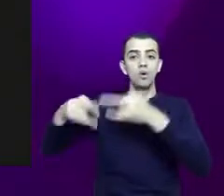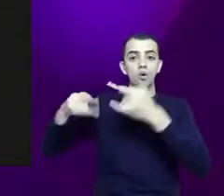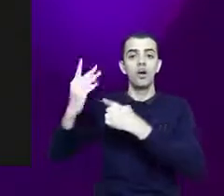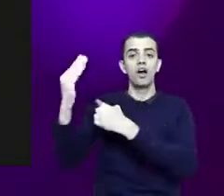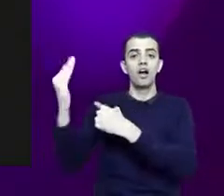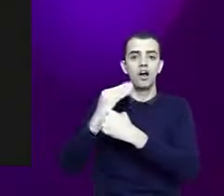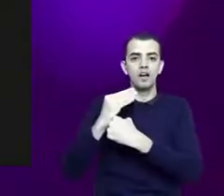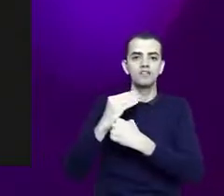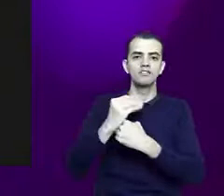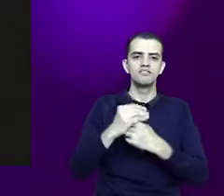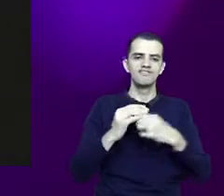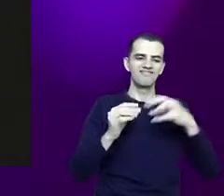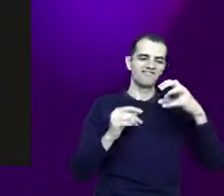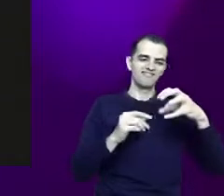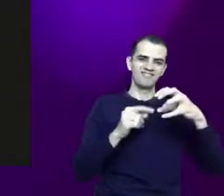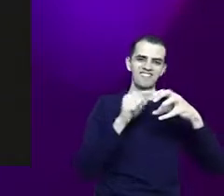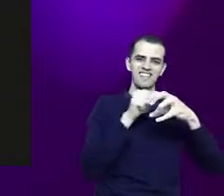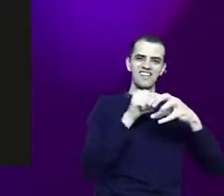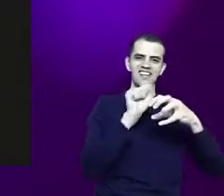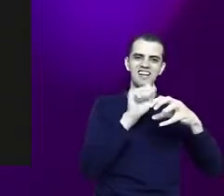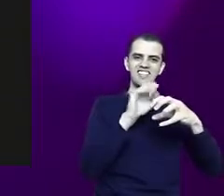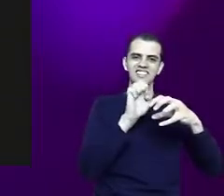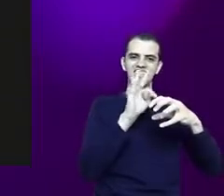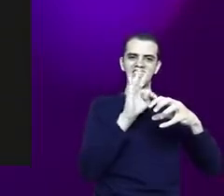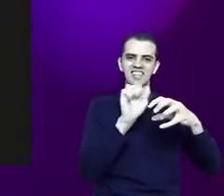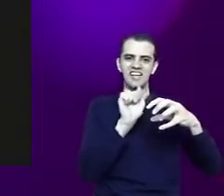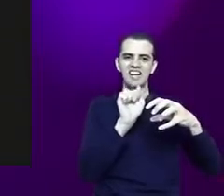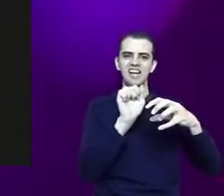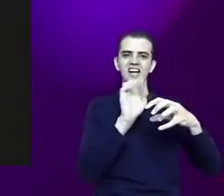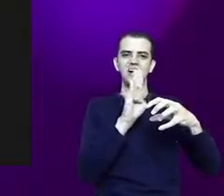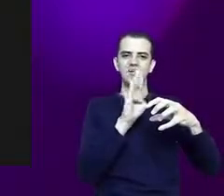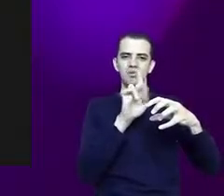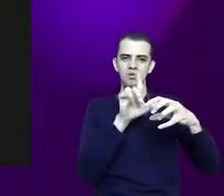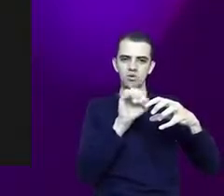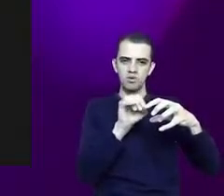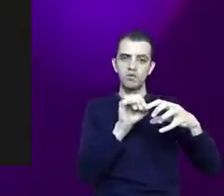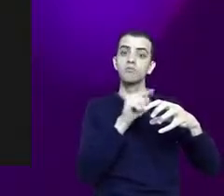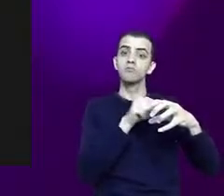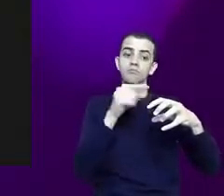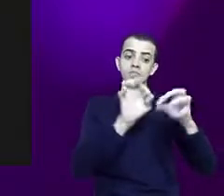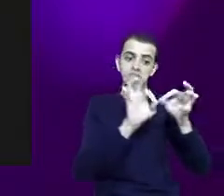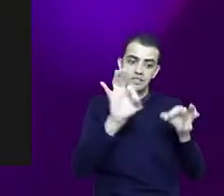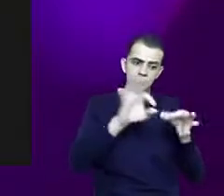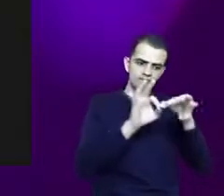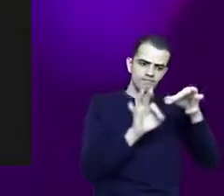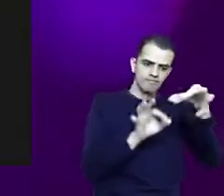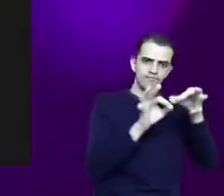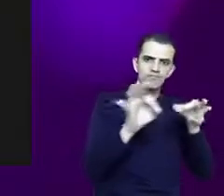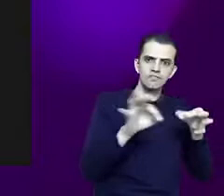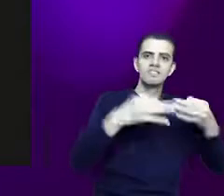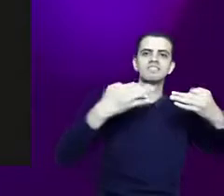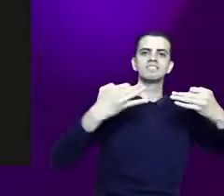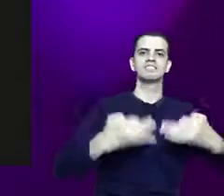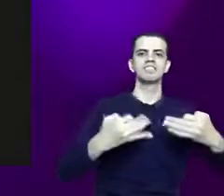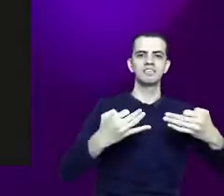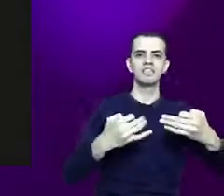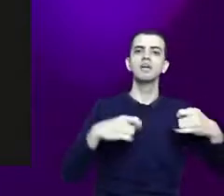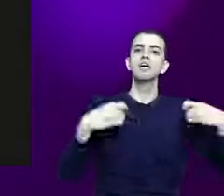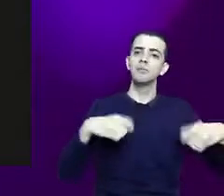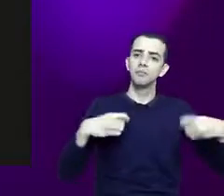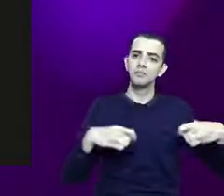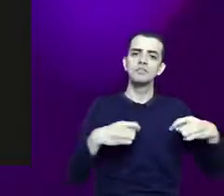certo. Porque um acetábulo como esse, displásico, você vai precisar medializar para poder ter